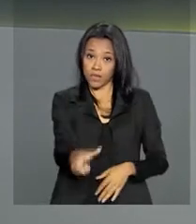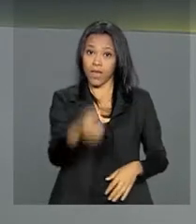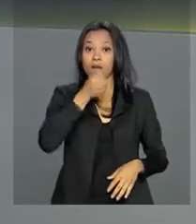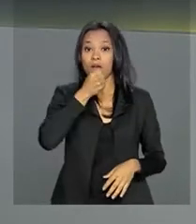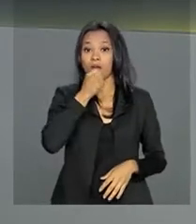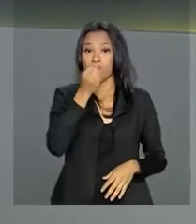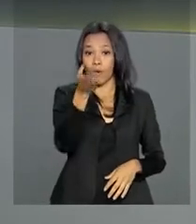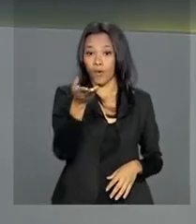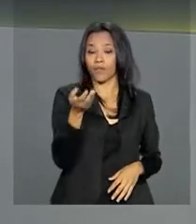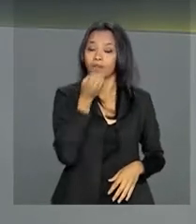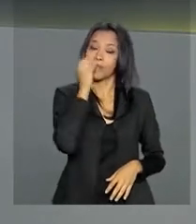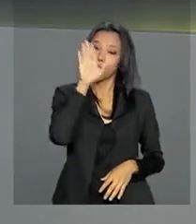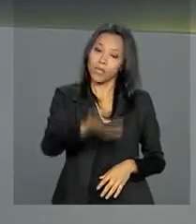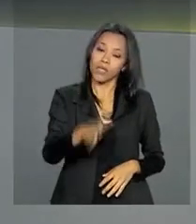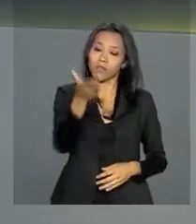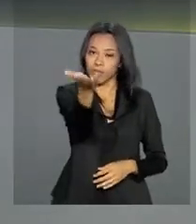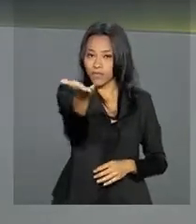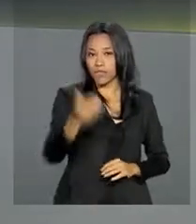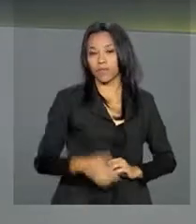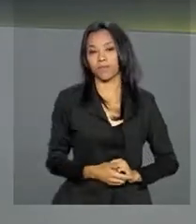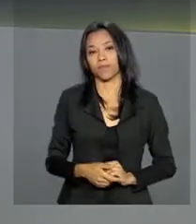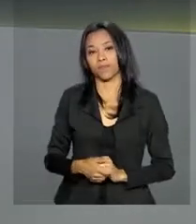Karen. Luana, boa tarde para você.